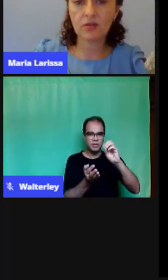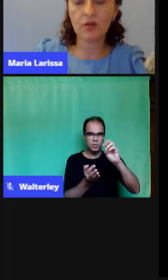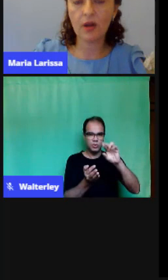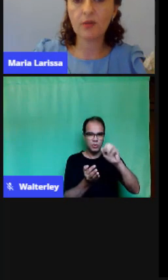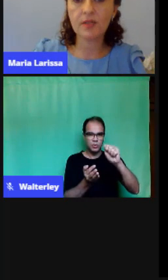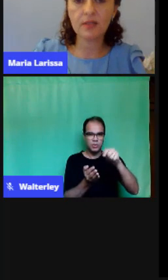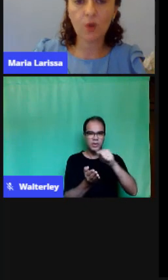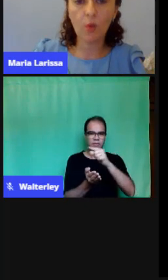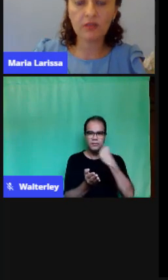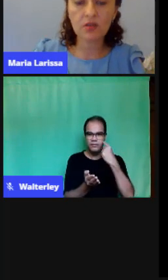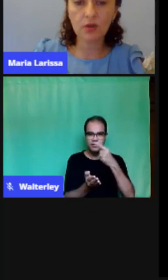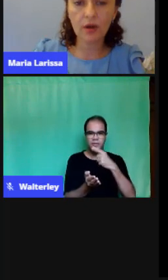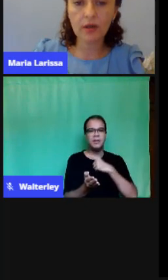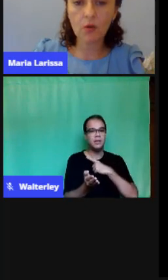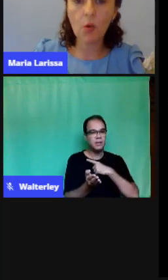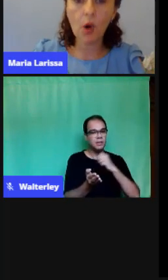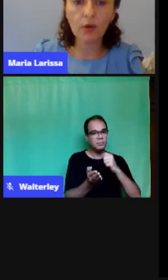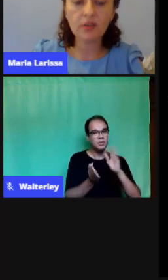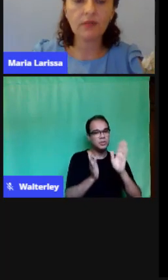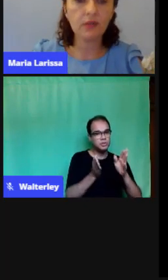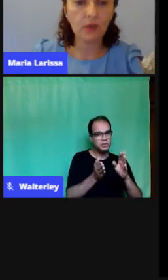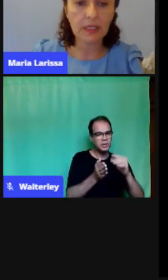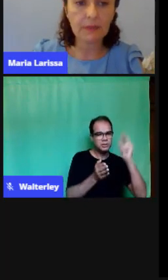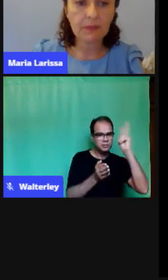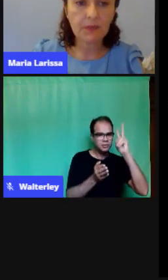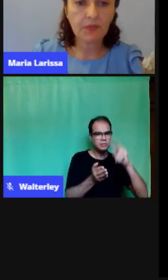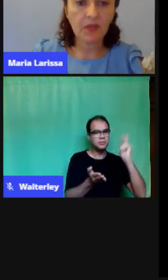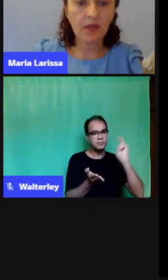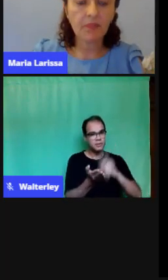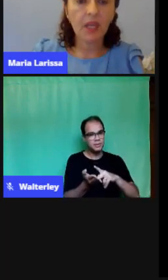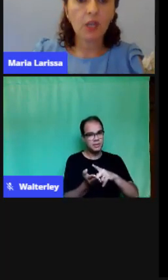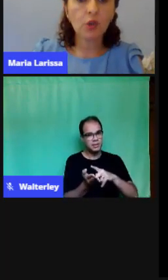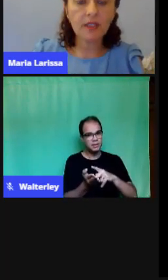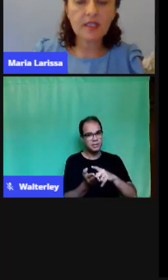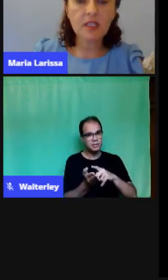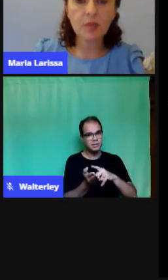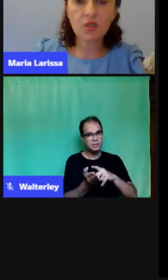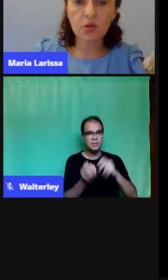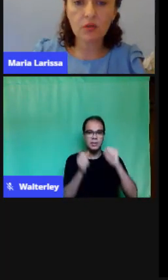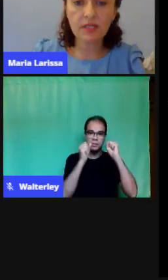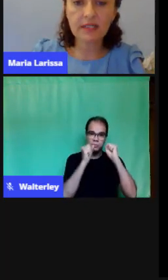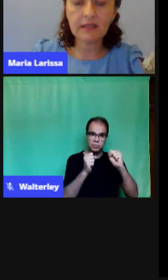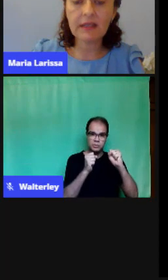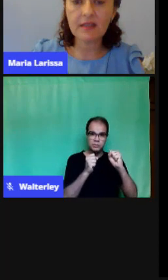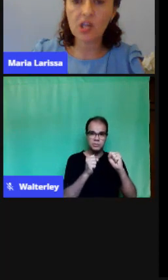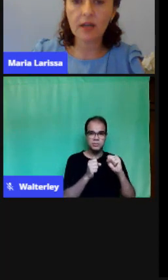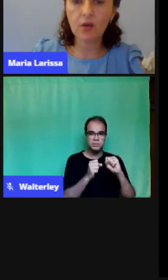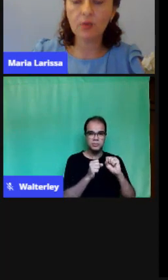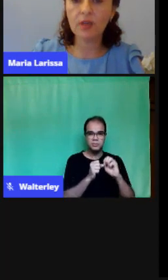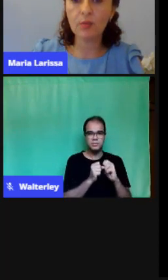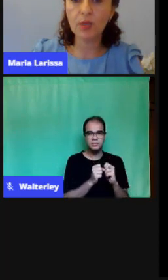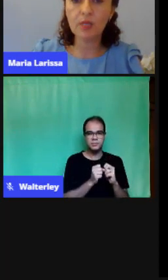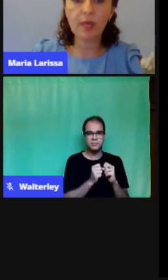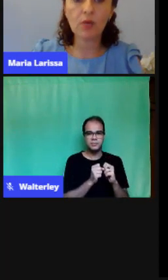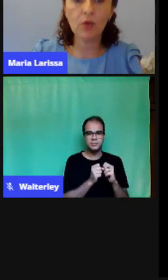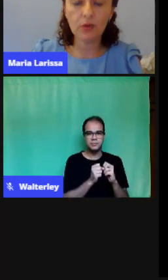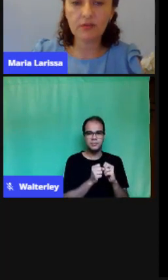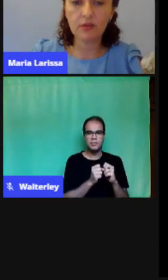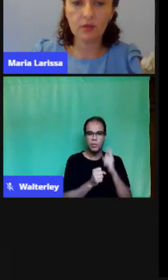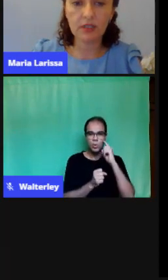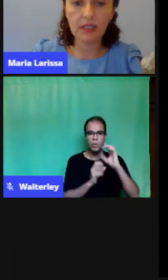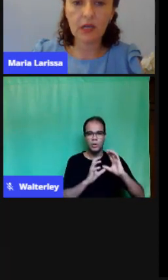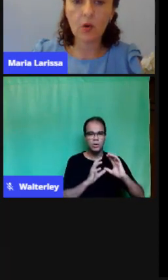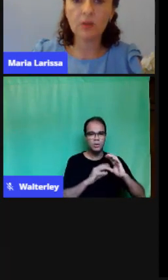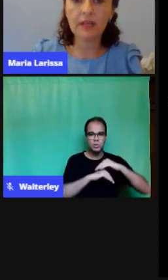esse texto histórico, esse documento histórico, o Ouro da Vitória, né? Todas as pessoas que desejarem contribuir para o